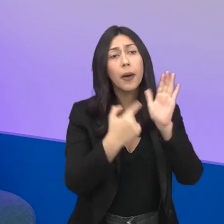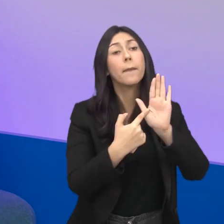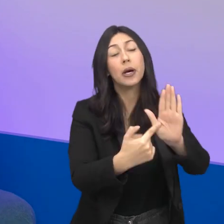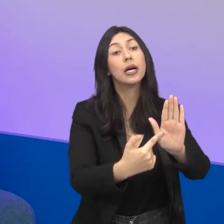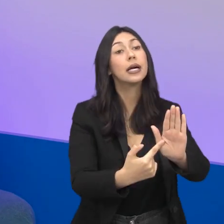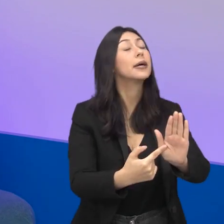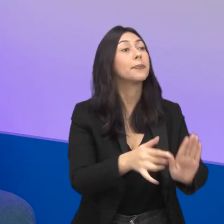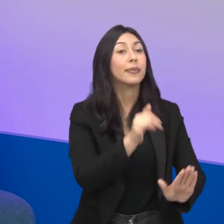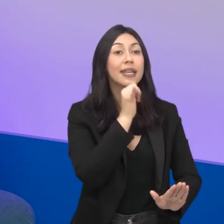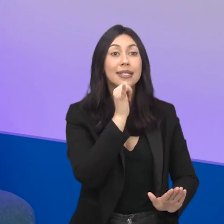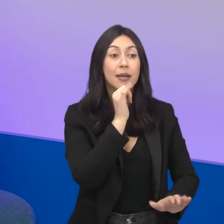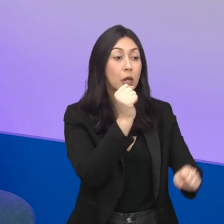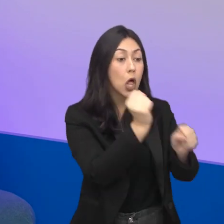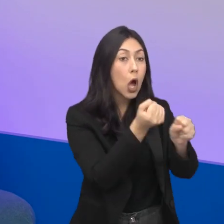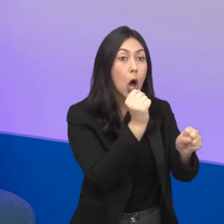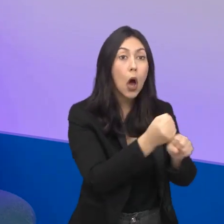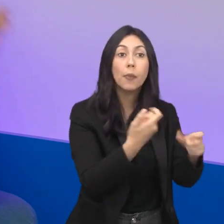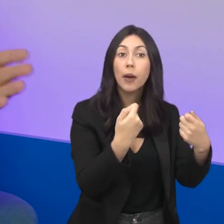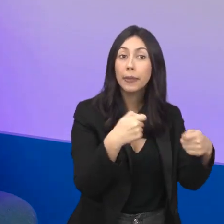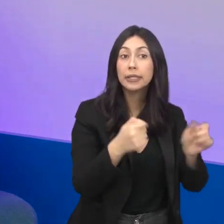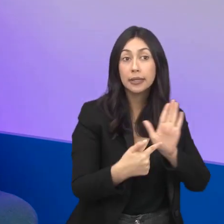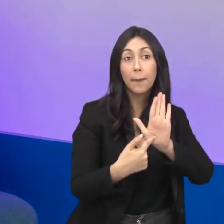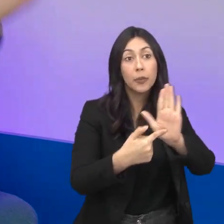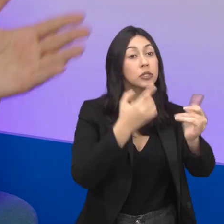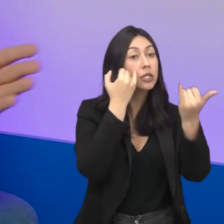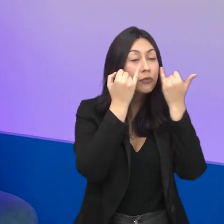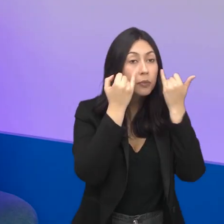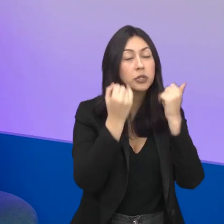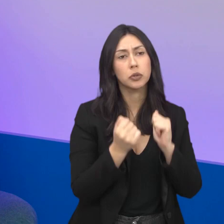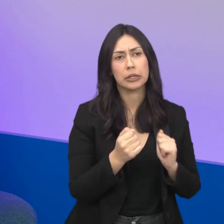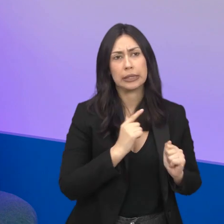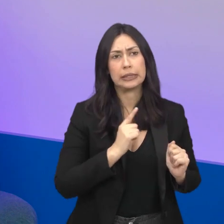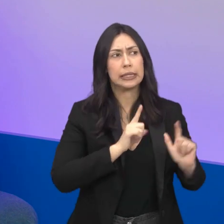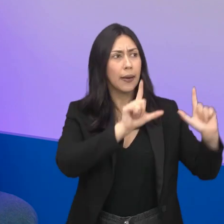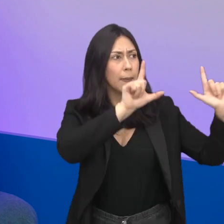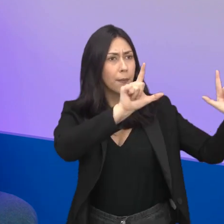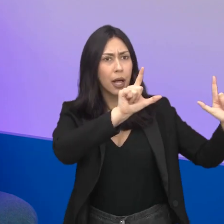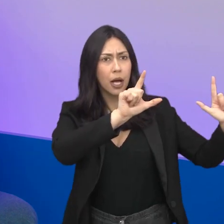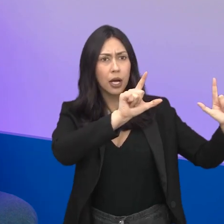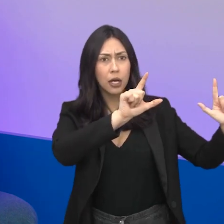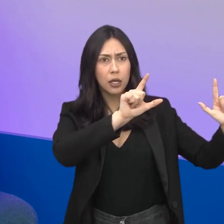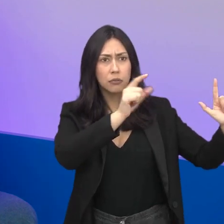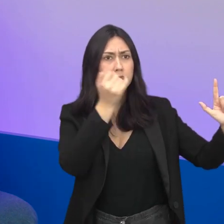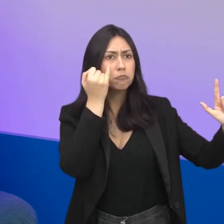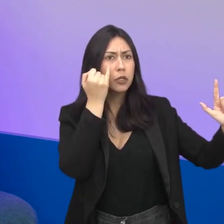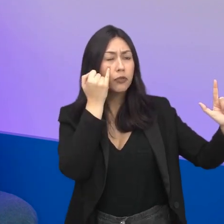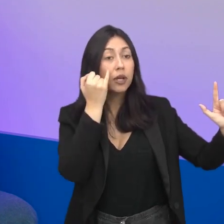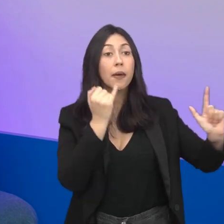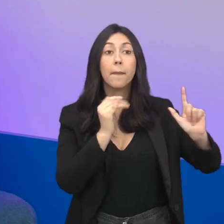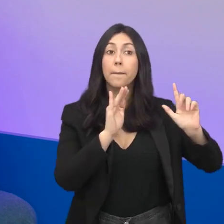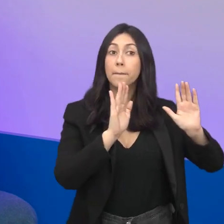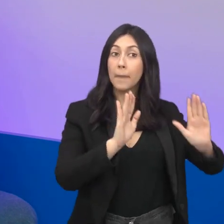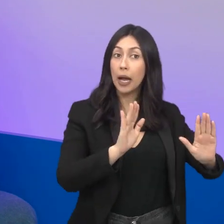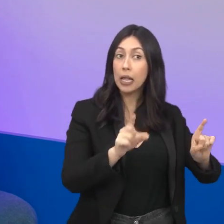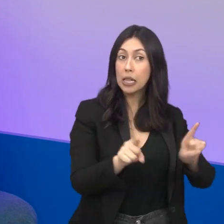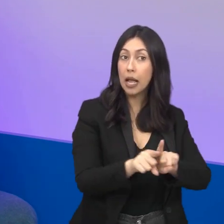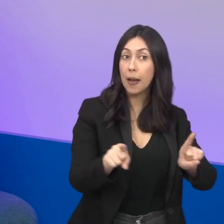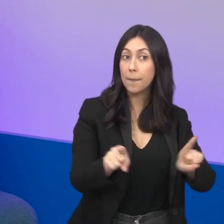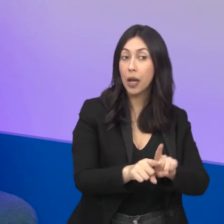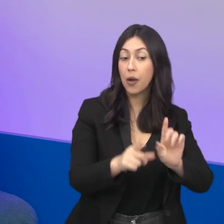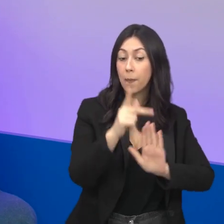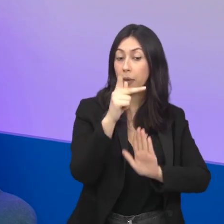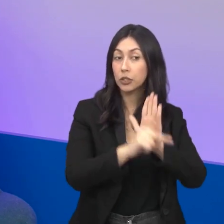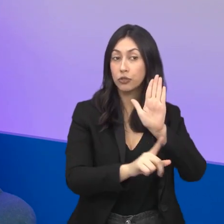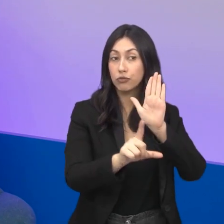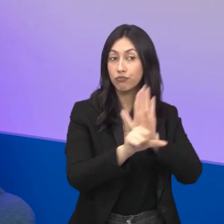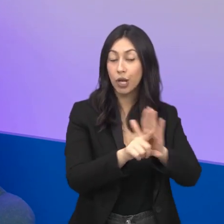por exemplo, transparência em obras públicas. Nós temos a placa ali de identificação das obras, que tem algumas informações, só que a gente aprovou um projeto de lei